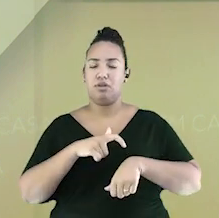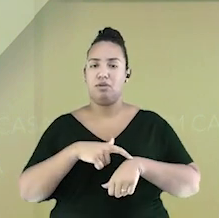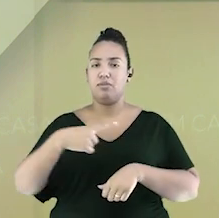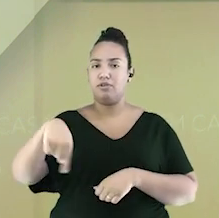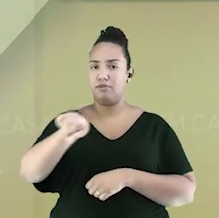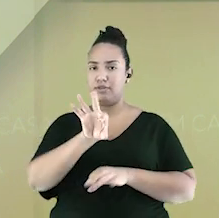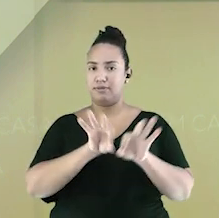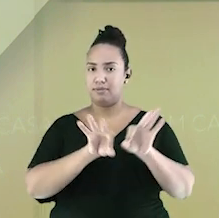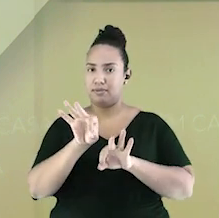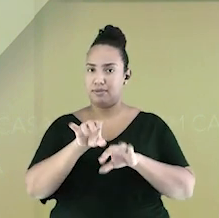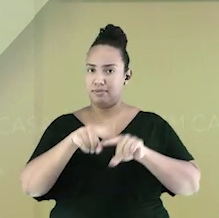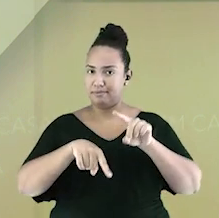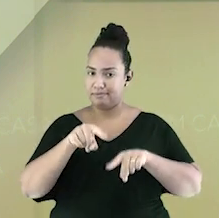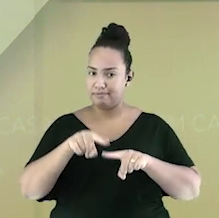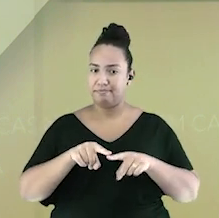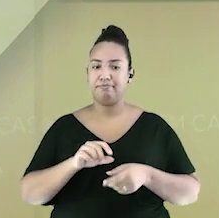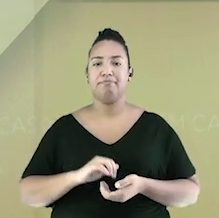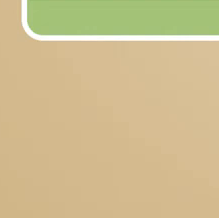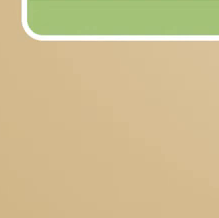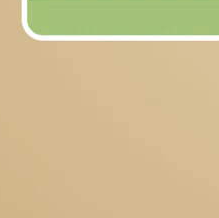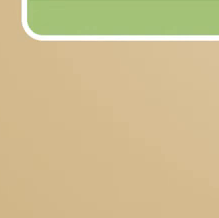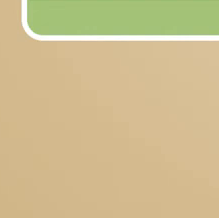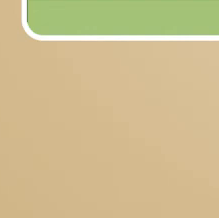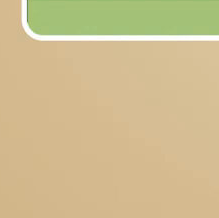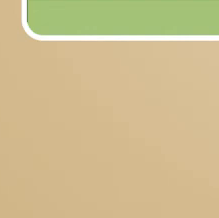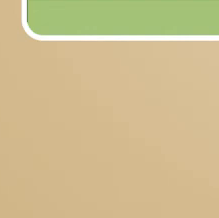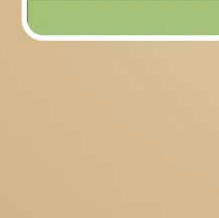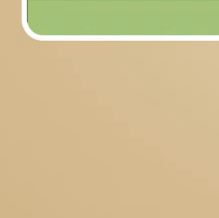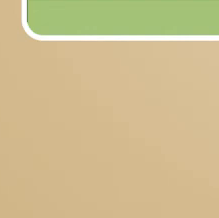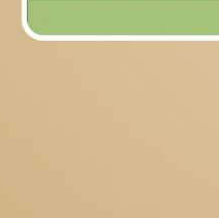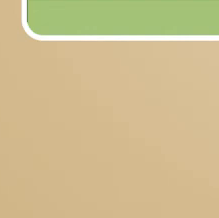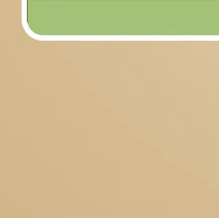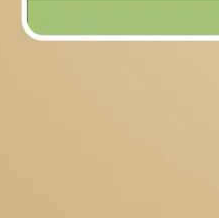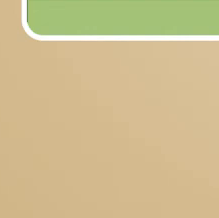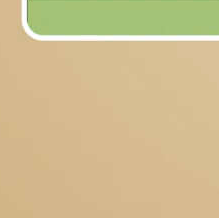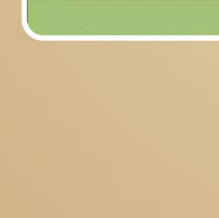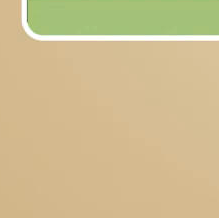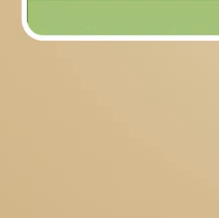dar alguns segundos para você pegar o que precisa.